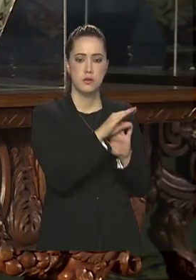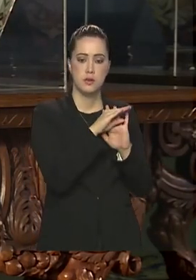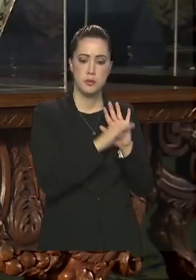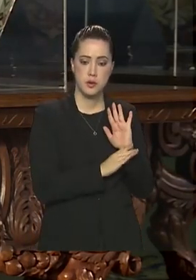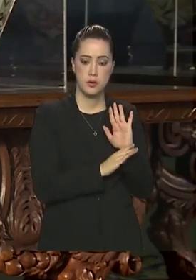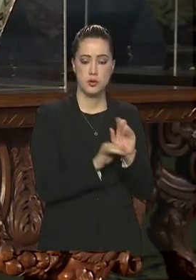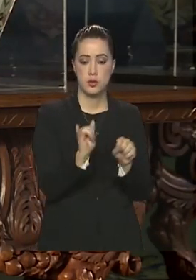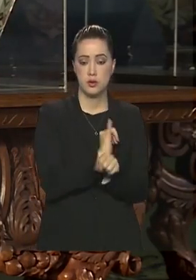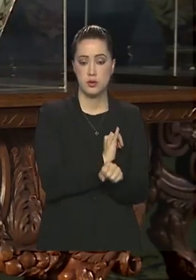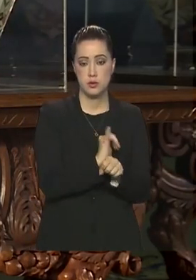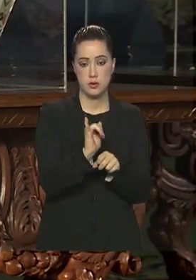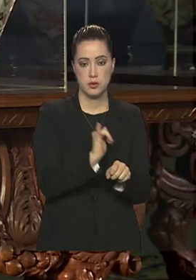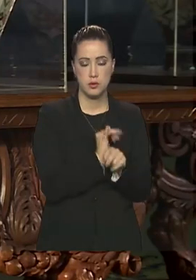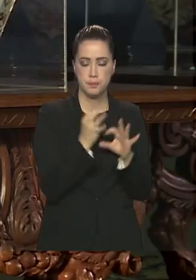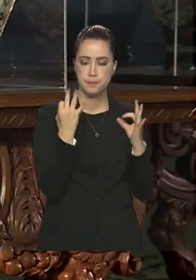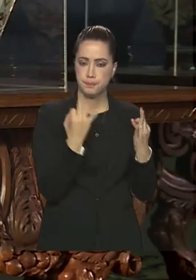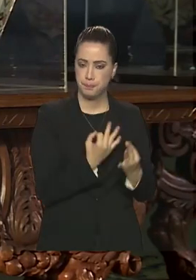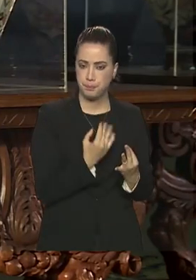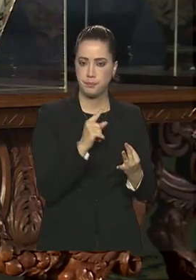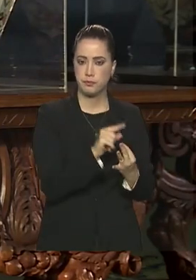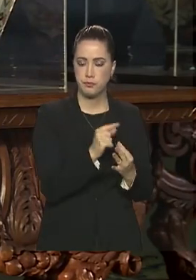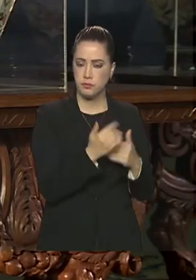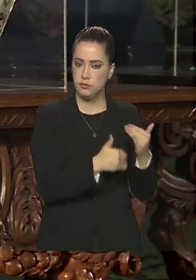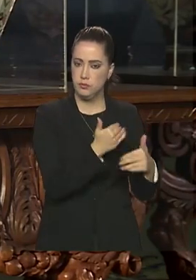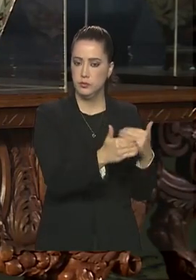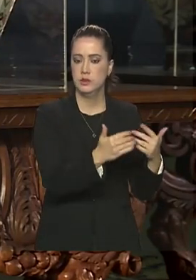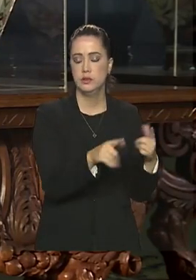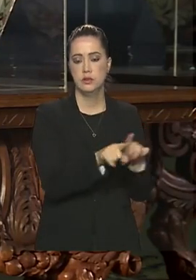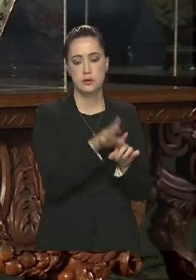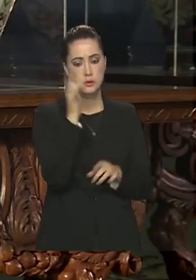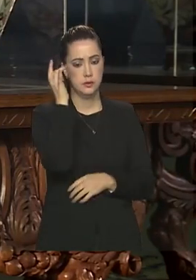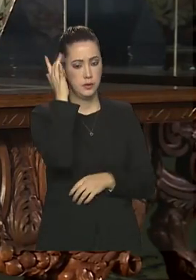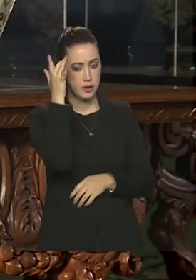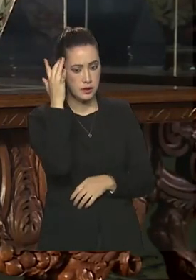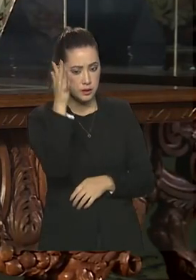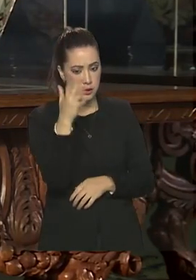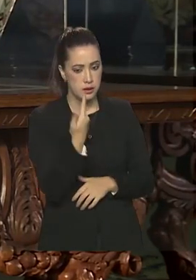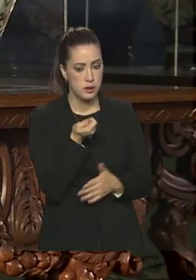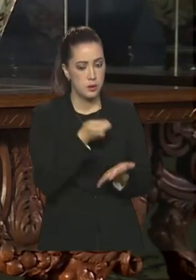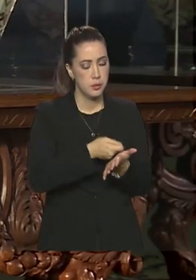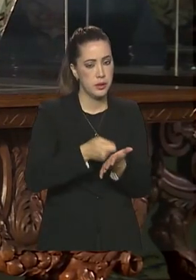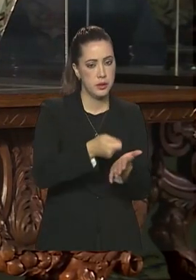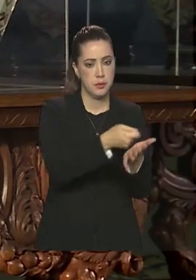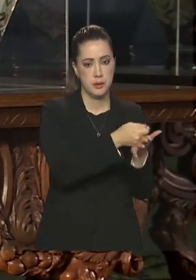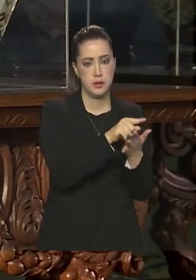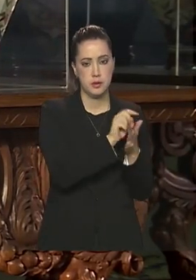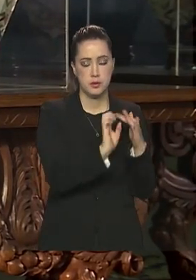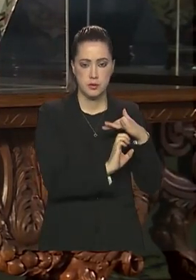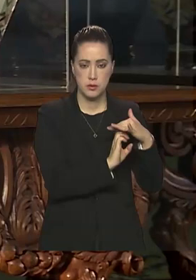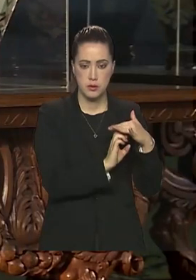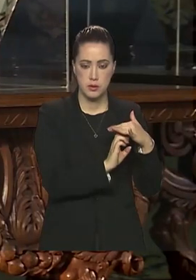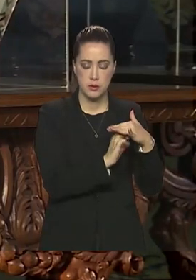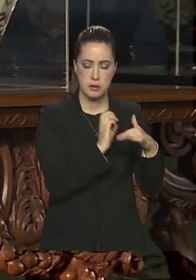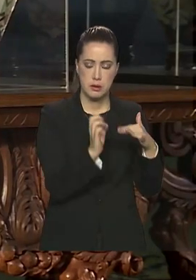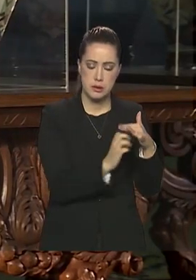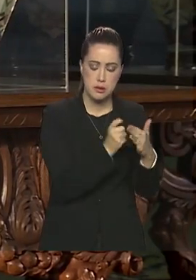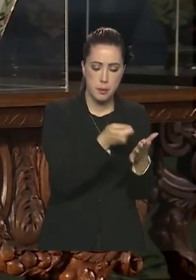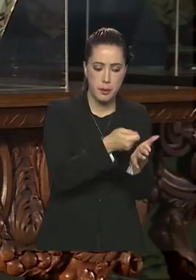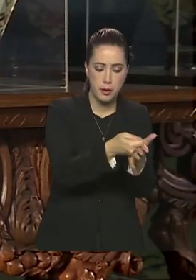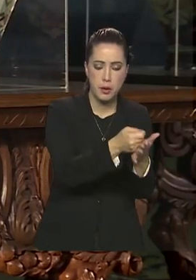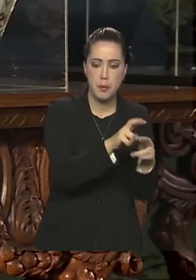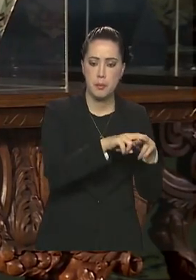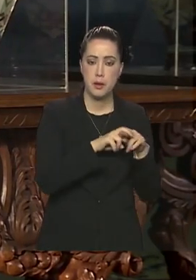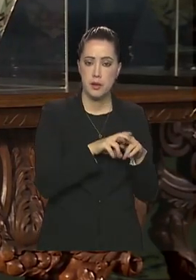infraestrutura ambientalmente sustentáveis, facilitando o processo de financiamento desses empreendimentos através da emissão